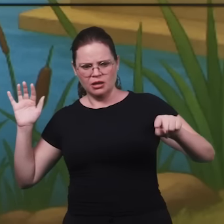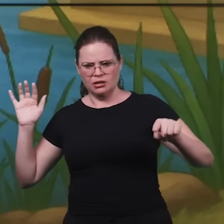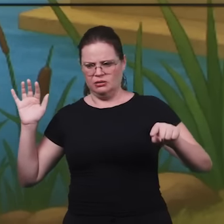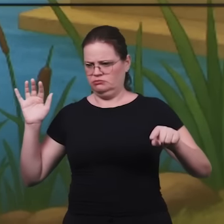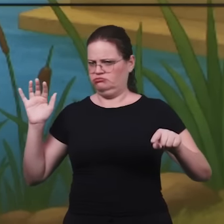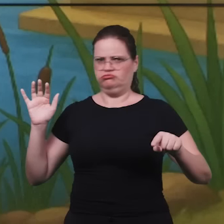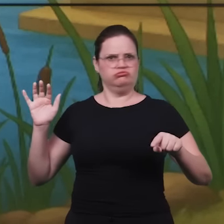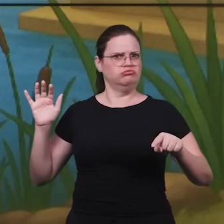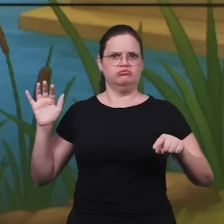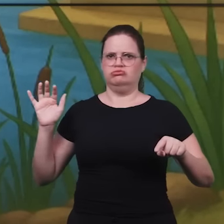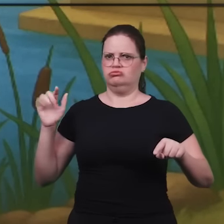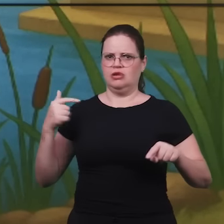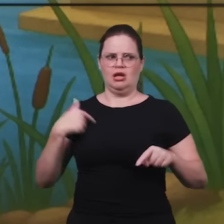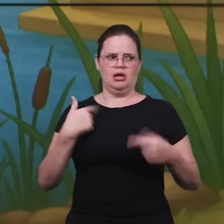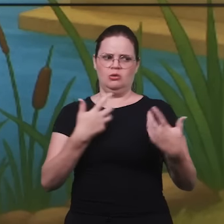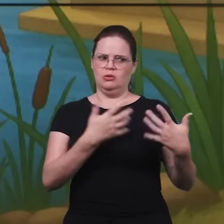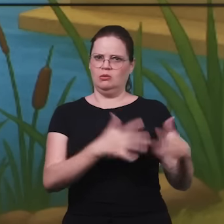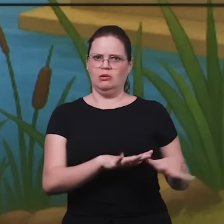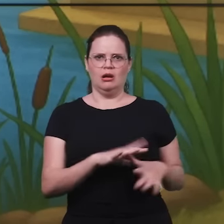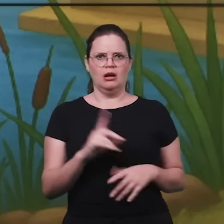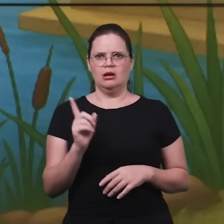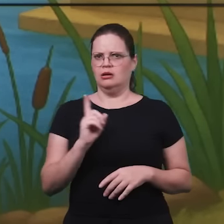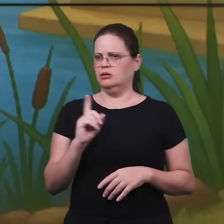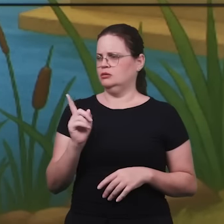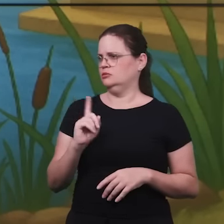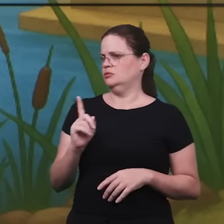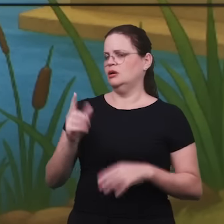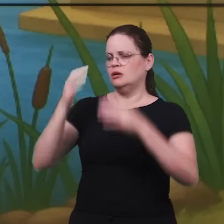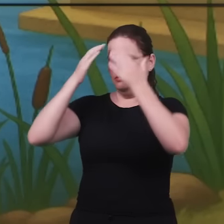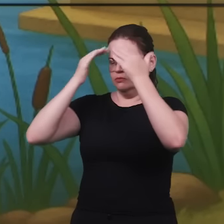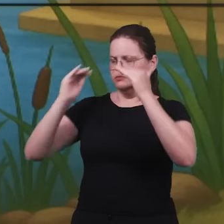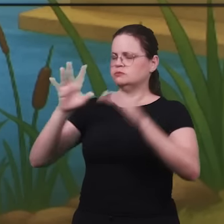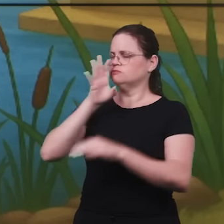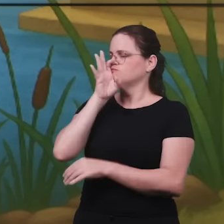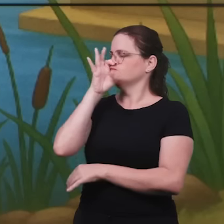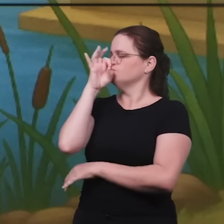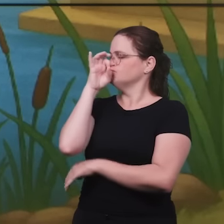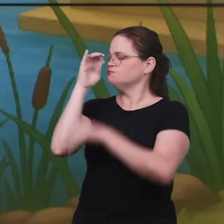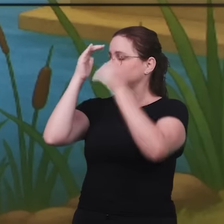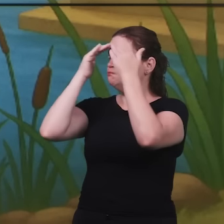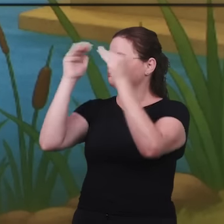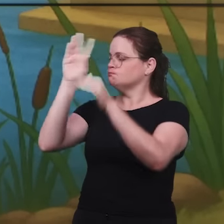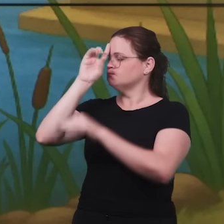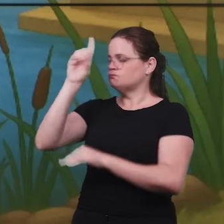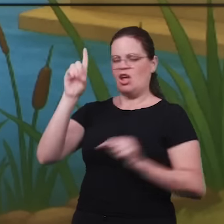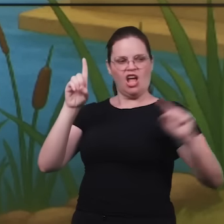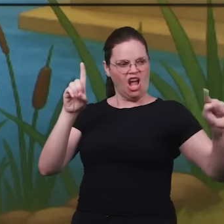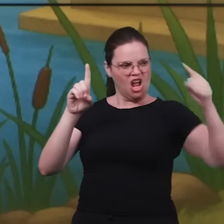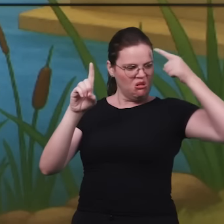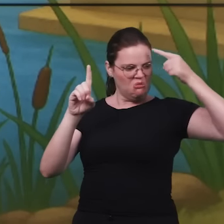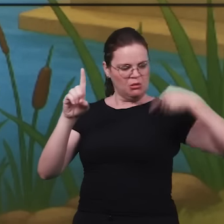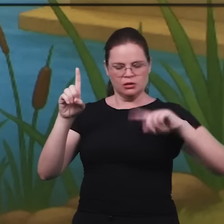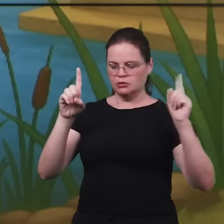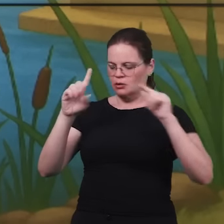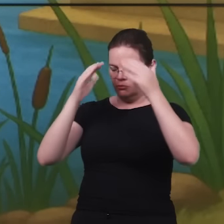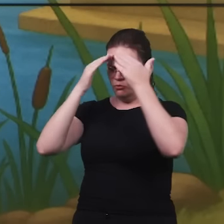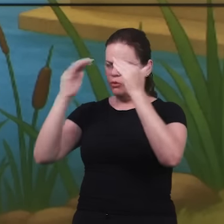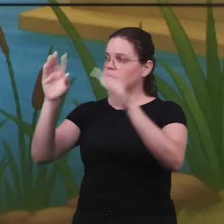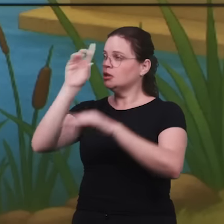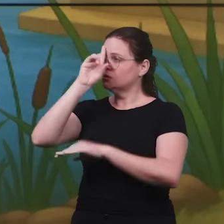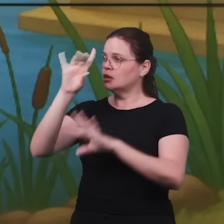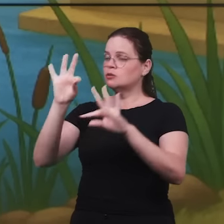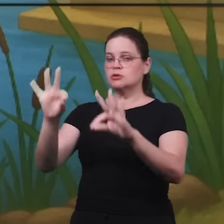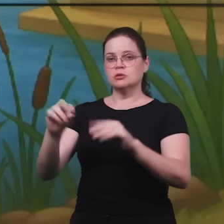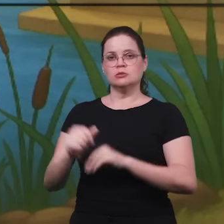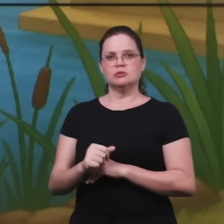rei. Ele escolheu obedecer a Deus, mesmo que aquela decisão não fosse nada fácil. Sabendo